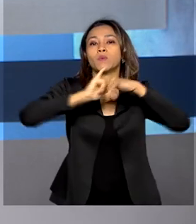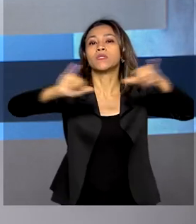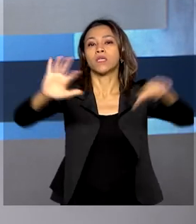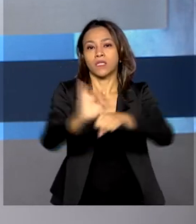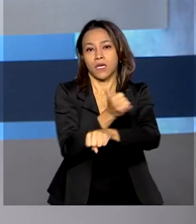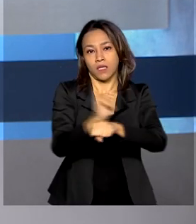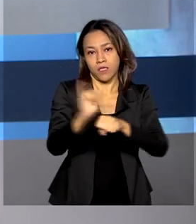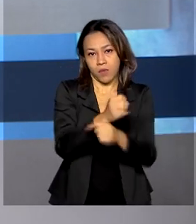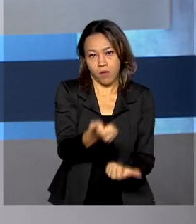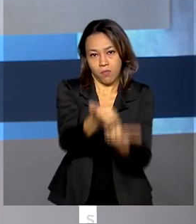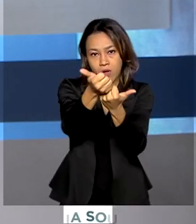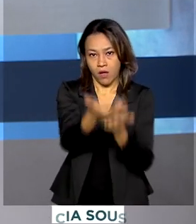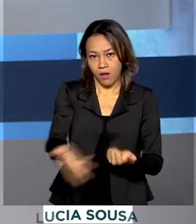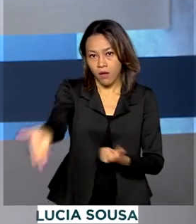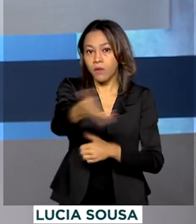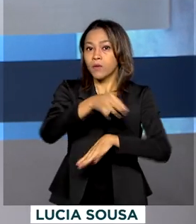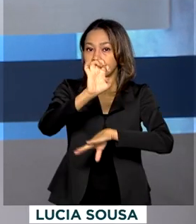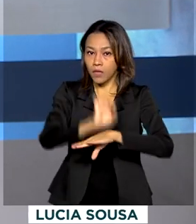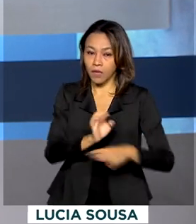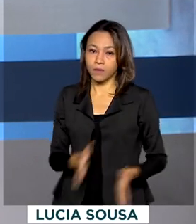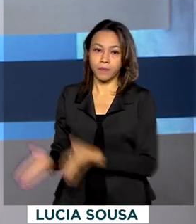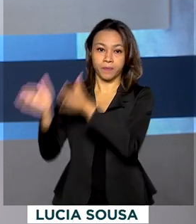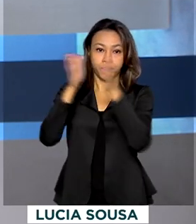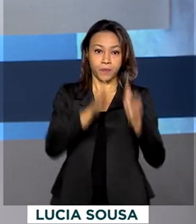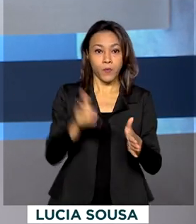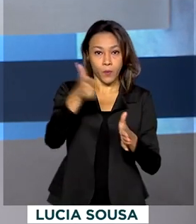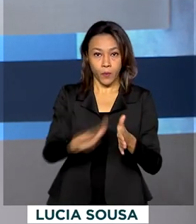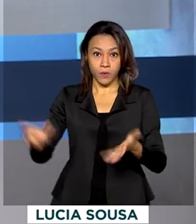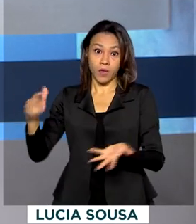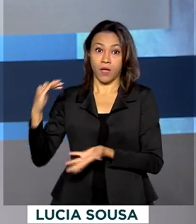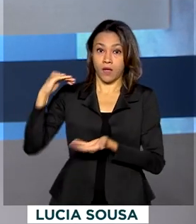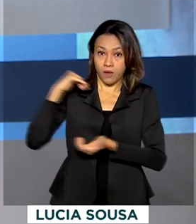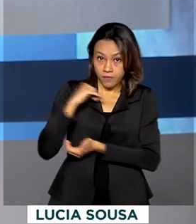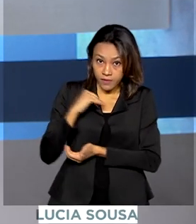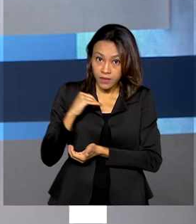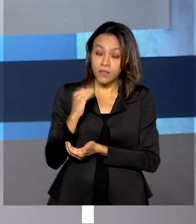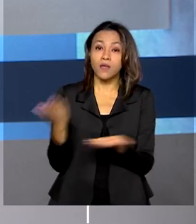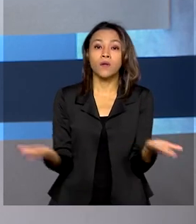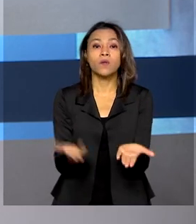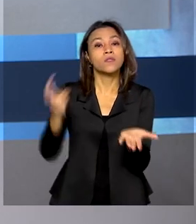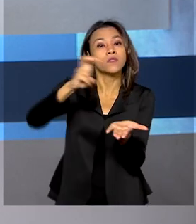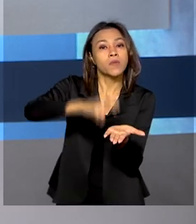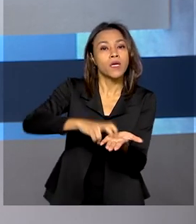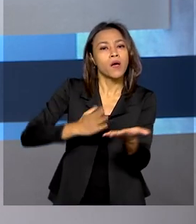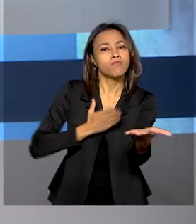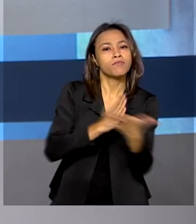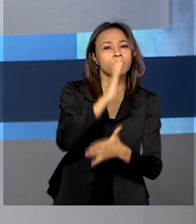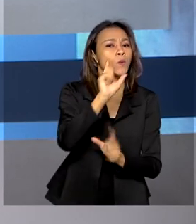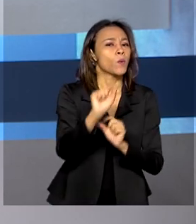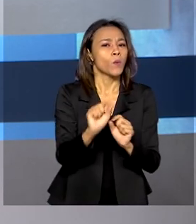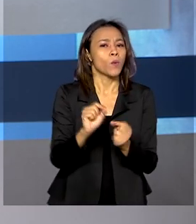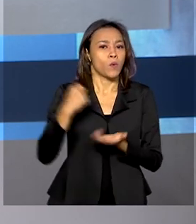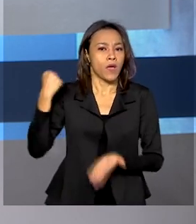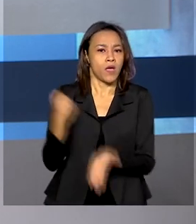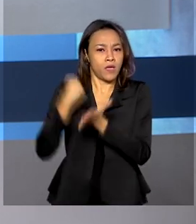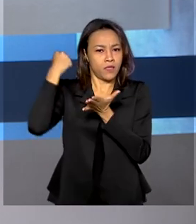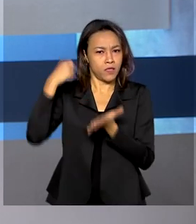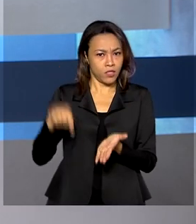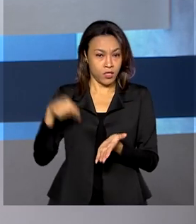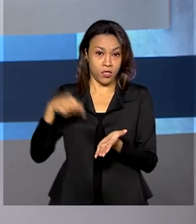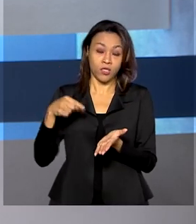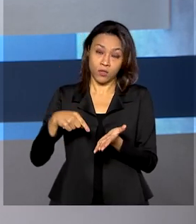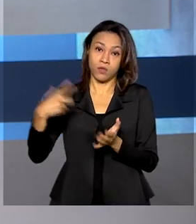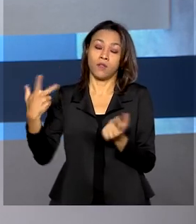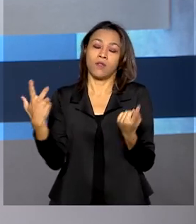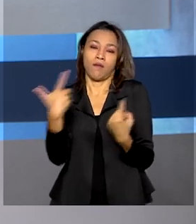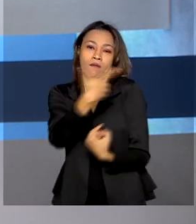Oi e a Agência Nacional de Vigilância Sanitária Anvisa aprovou na manhã desta terça-feira o registro definitivo da vacina contra